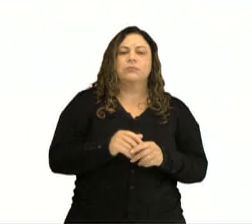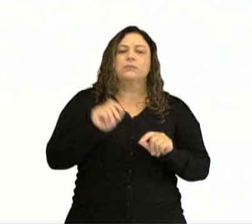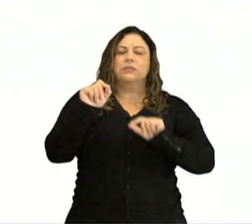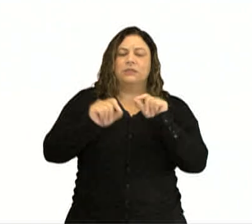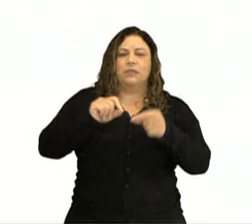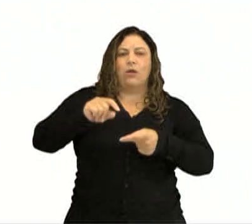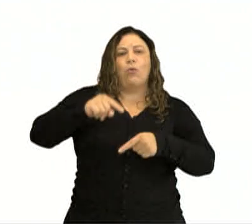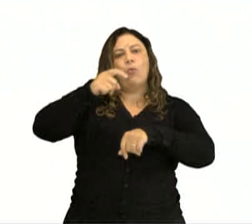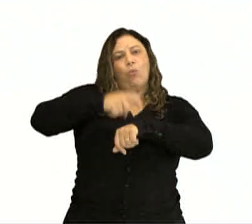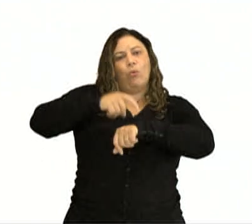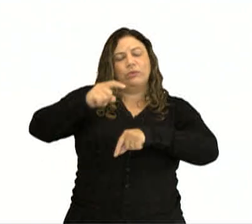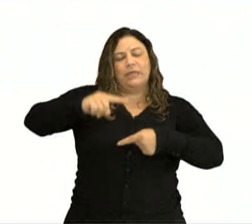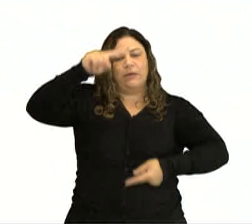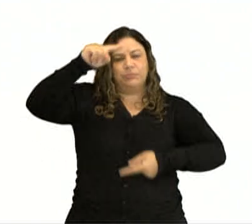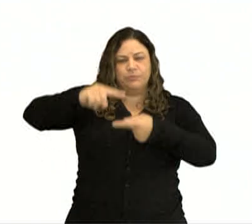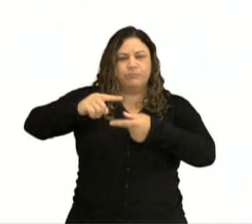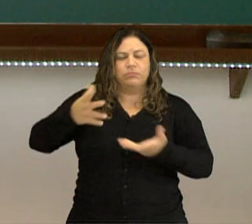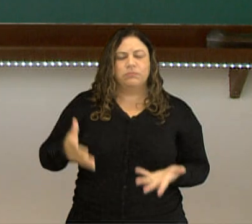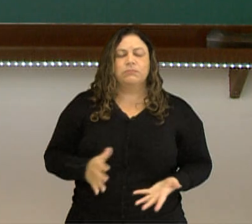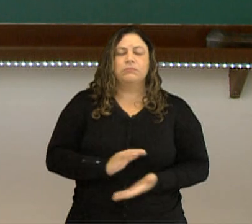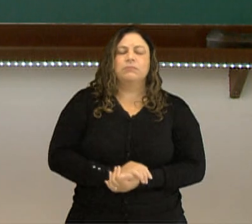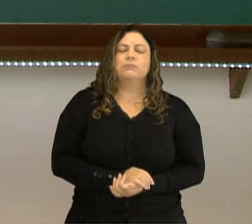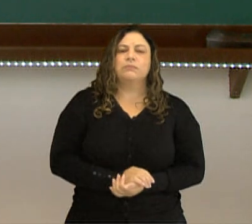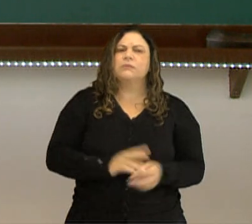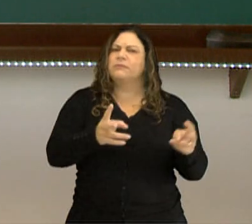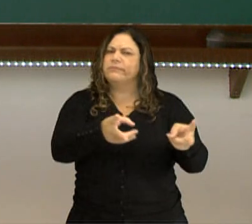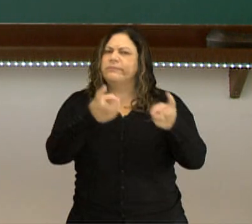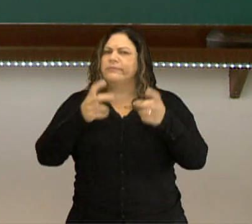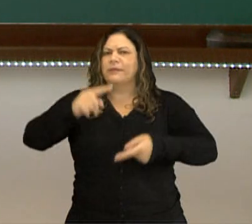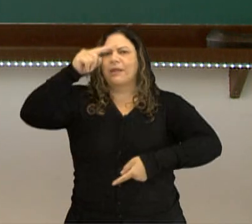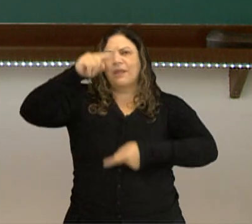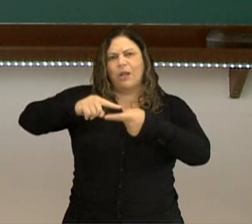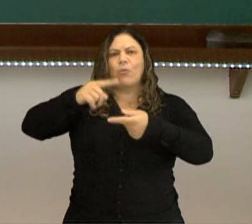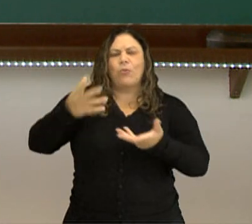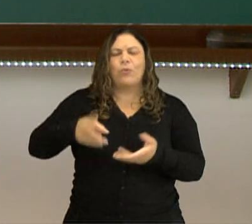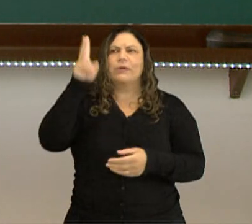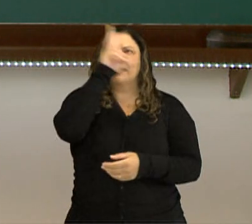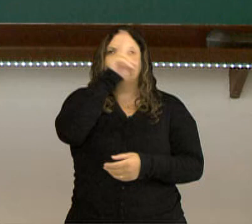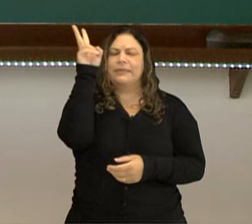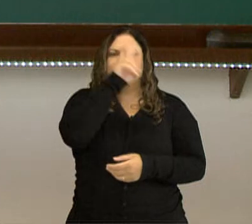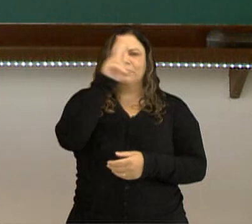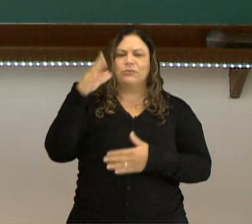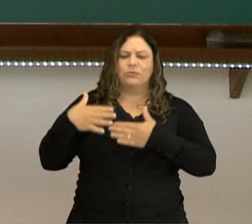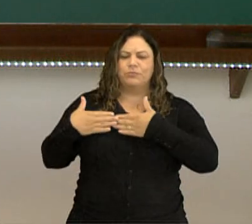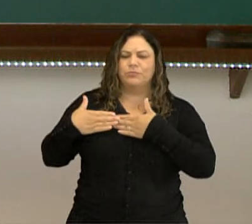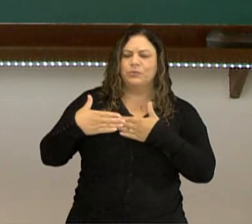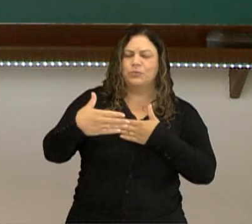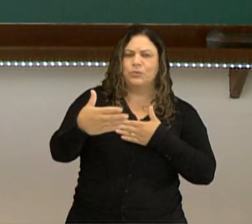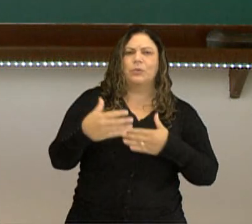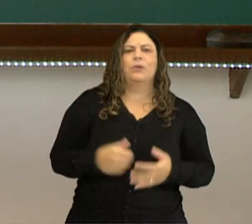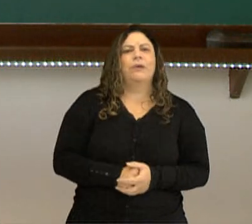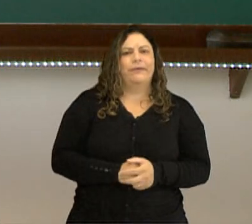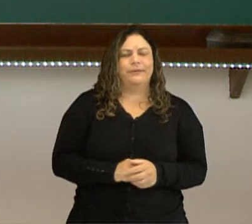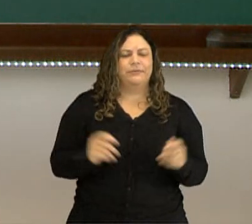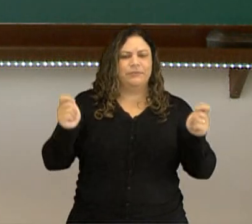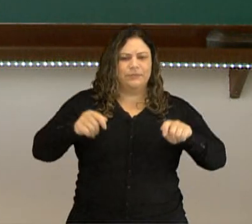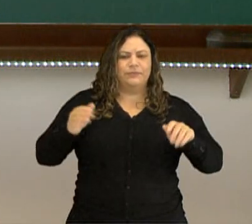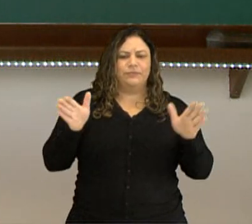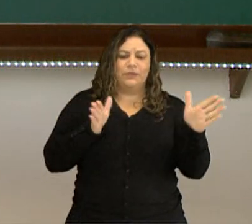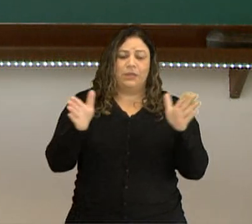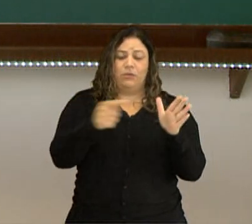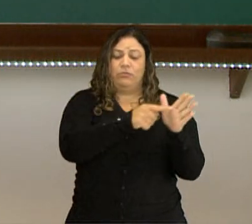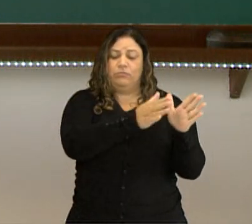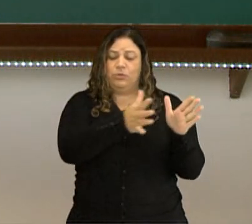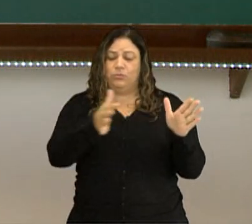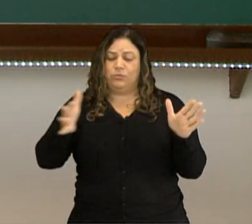reduzido. Então percebemos que é uma narração curta. Então a história toda, a ordem cronológica acontece ali no